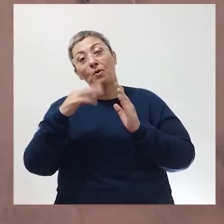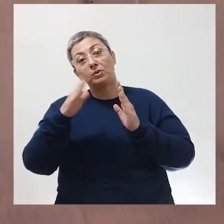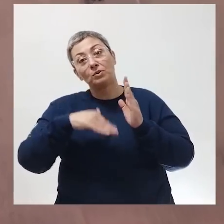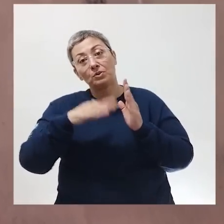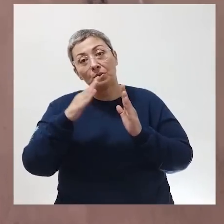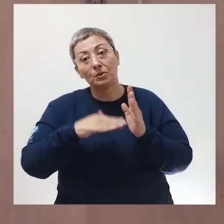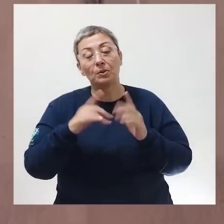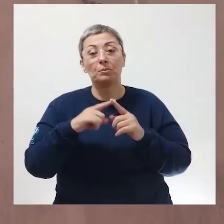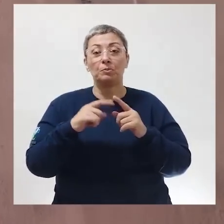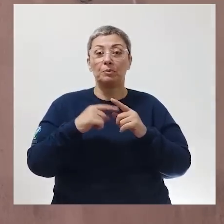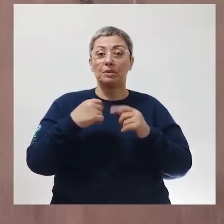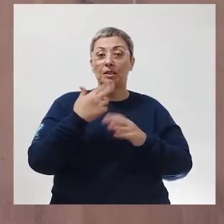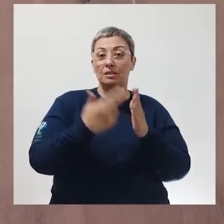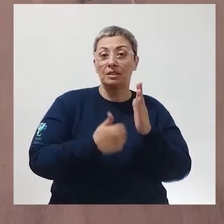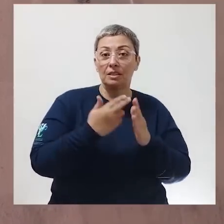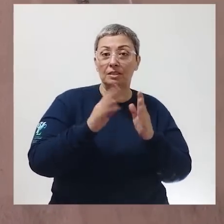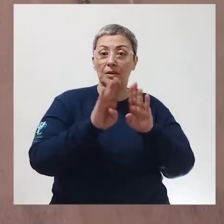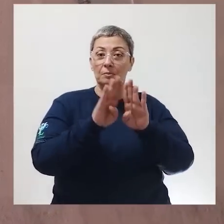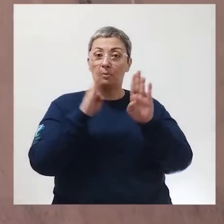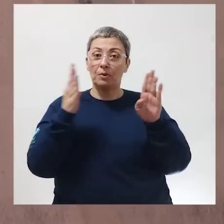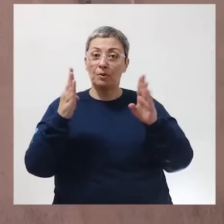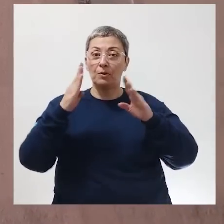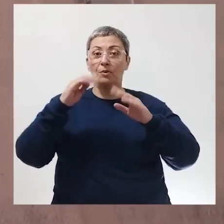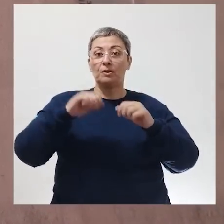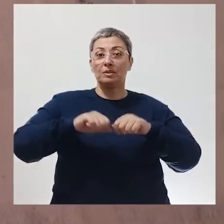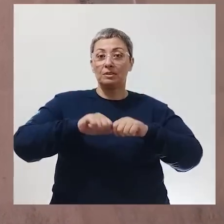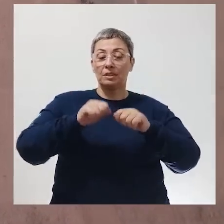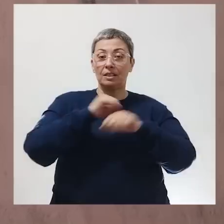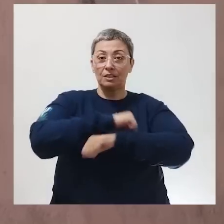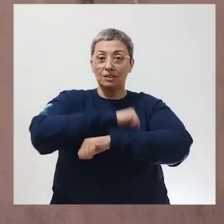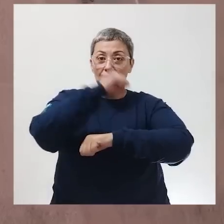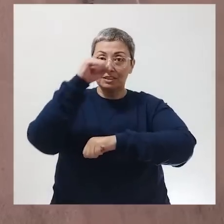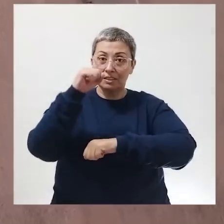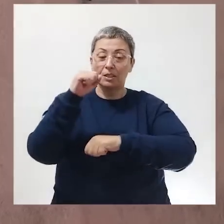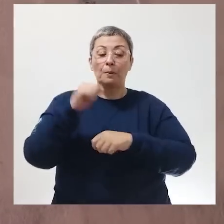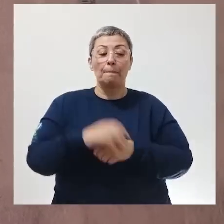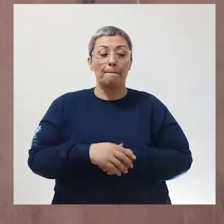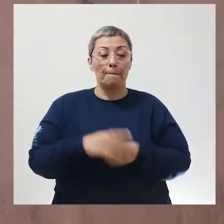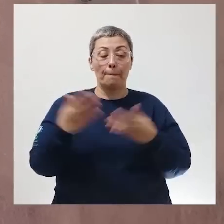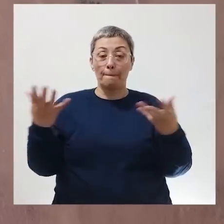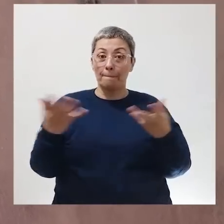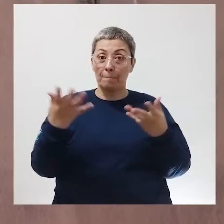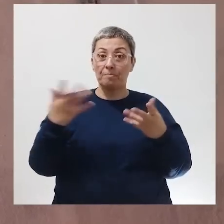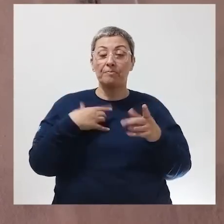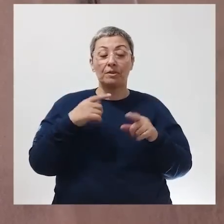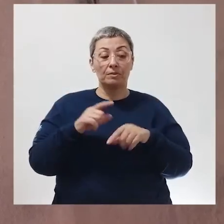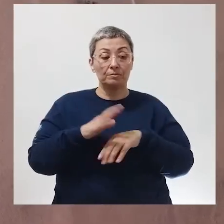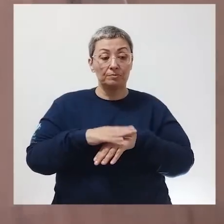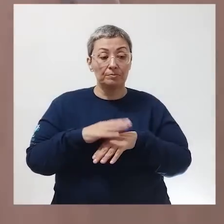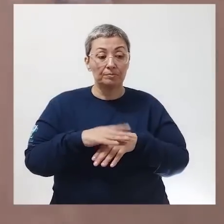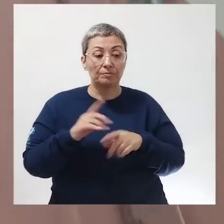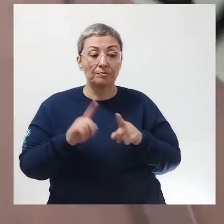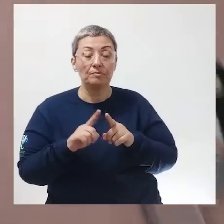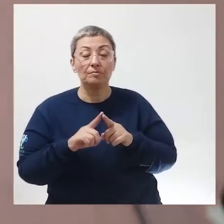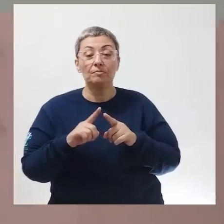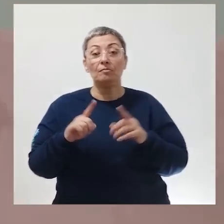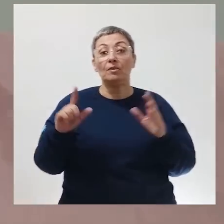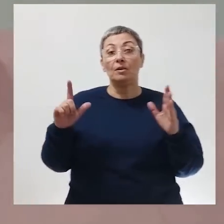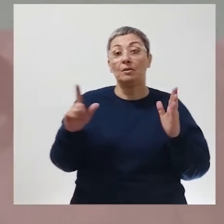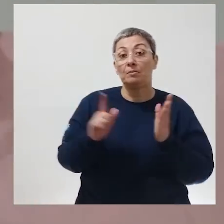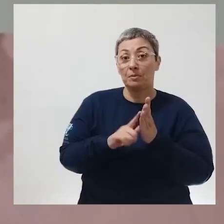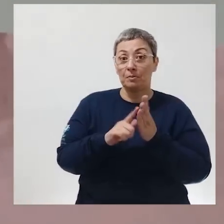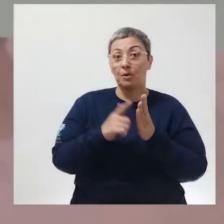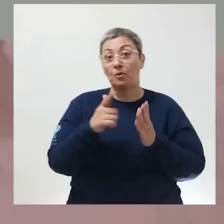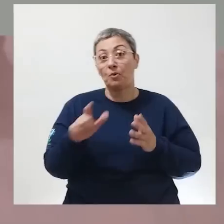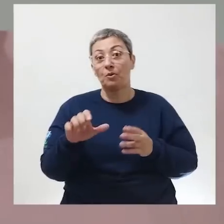pintar essa parte, desenhar a porta, desenhar a janela, tá bom? Agora eu vou fazer, ó, com a folha